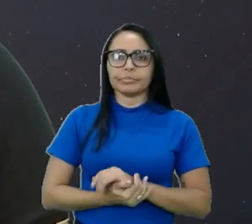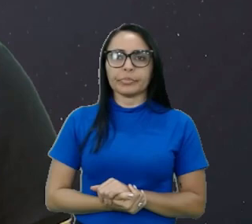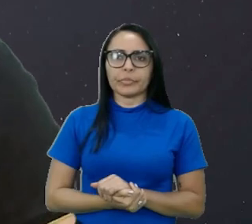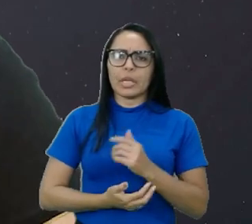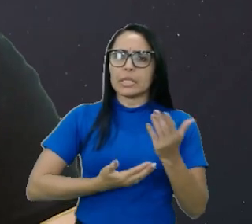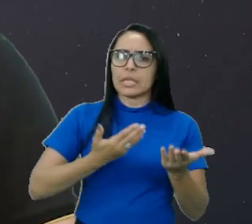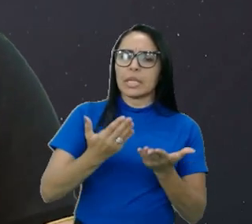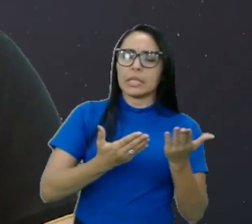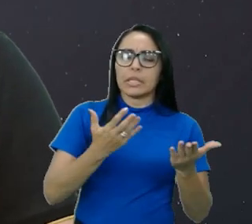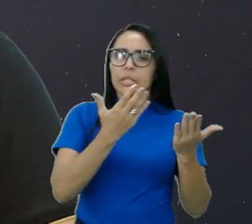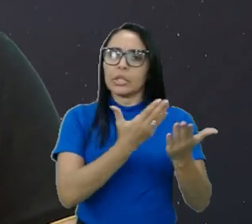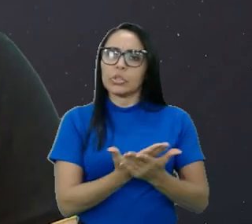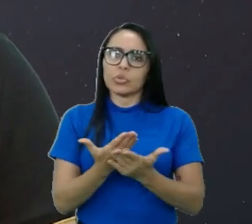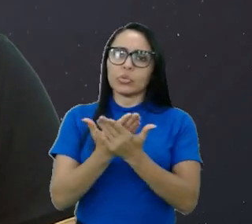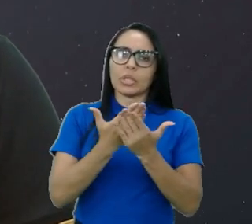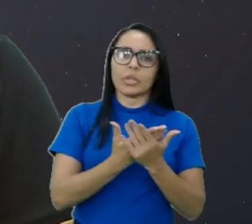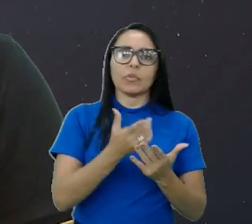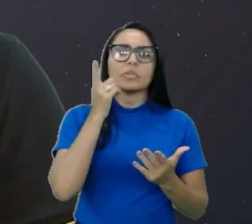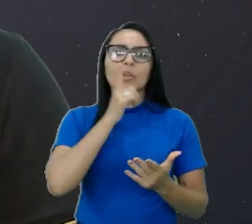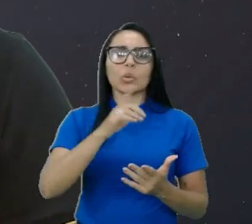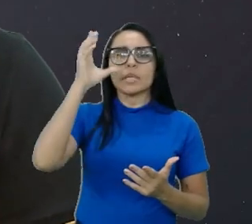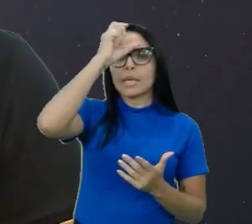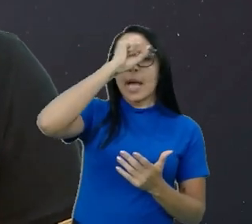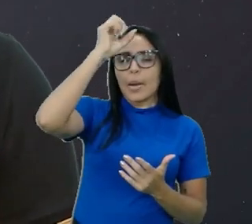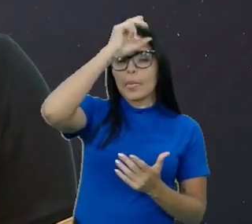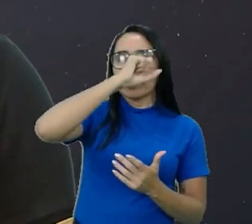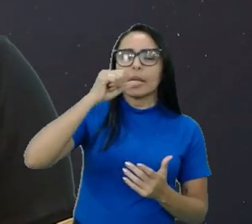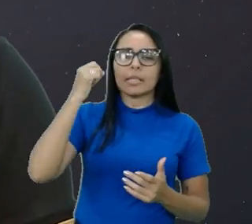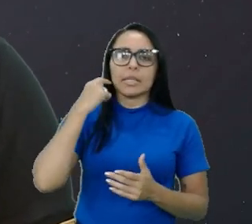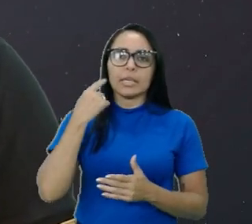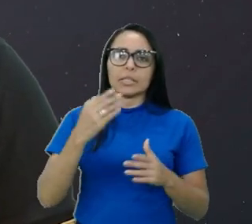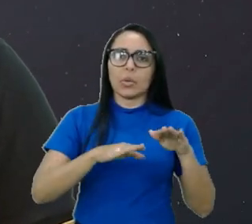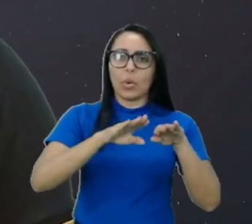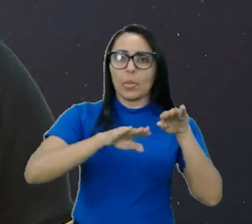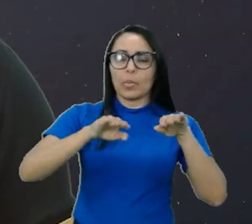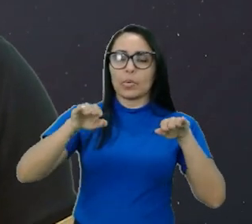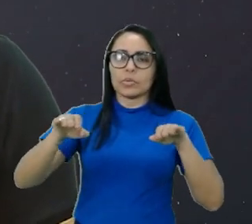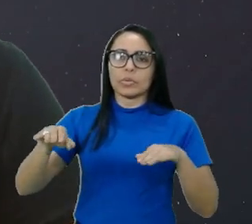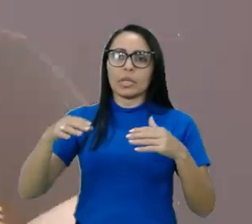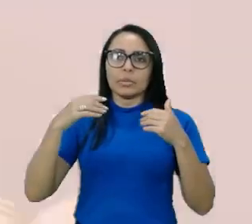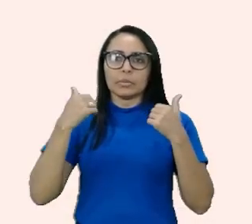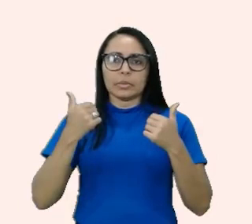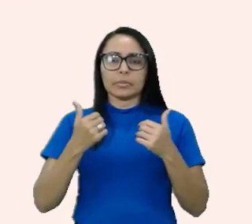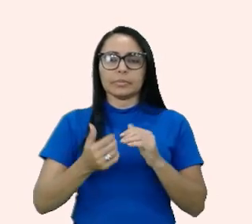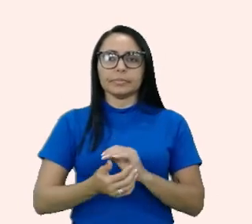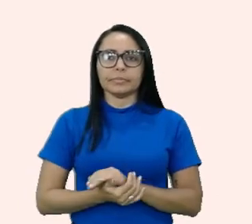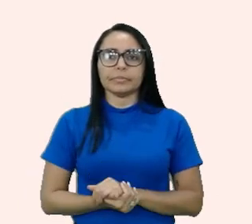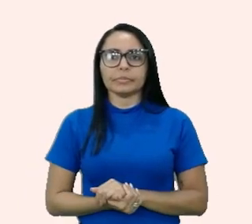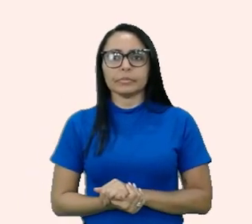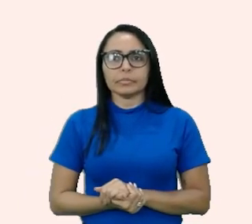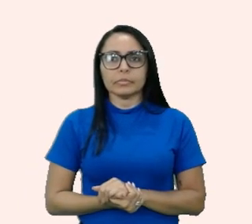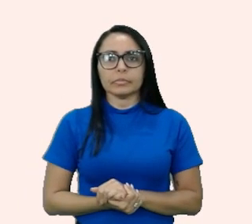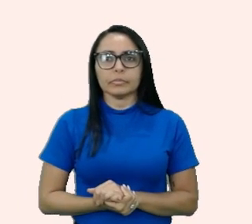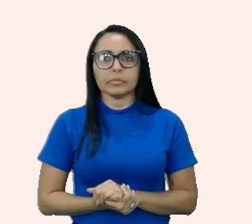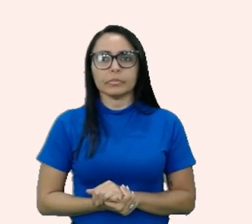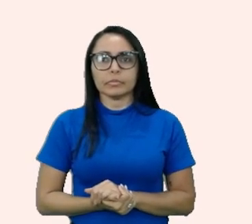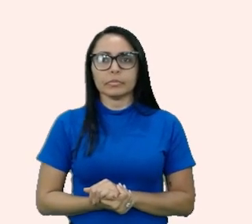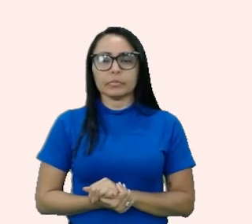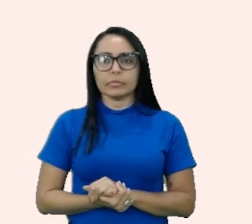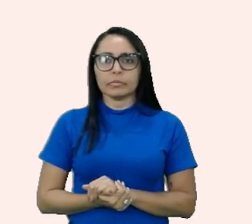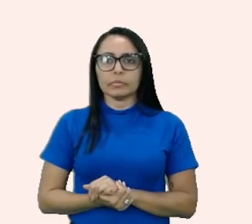você consiga aprender mais sobre proporcionalidade nessa aula da gente, beleza? Vamos, Robertão, vamos embora que o tempo